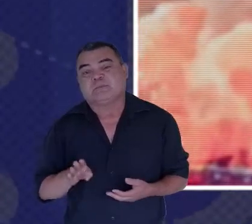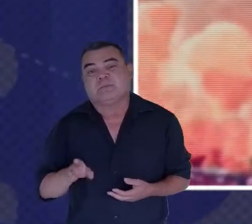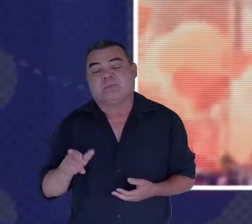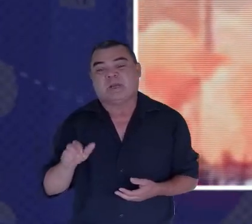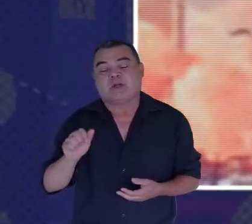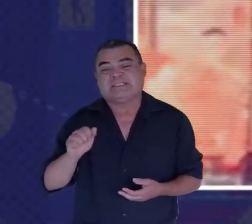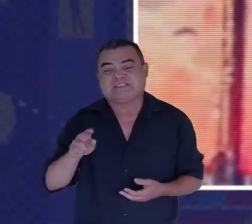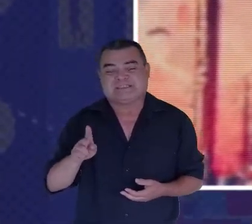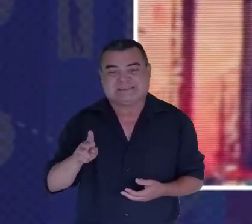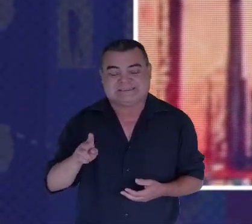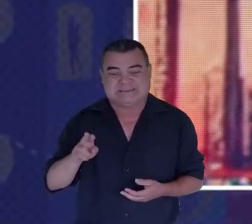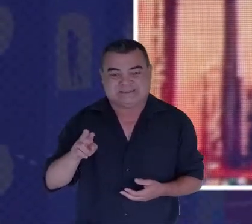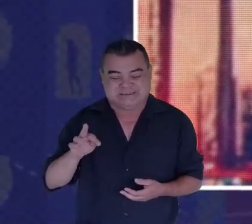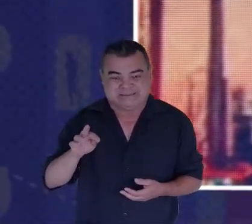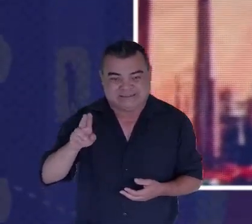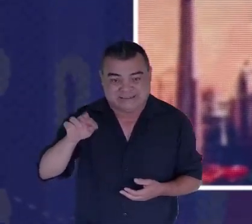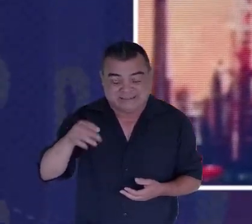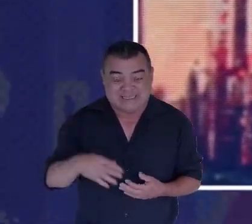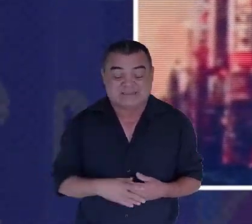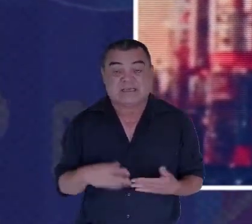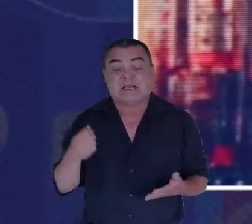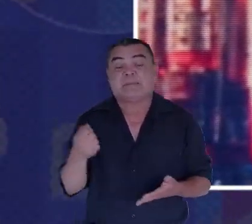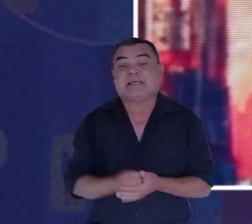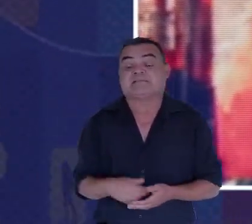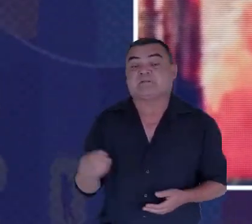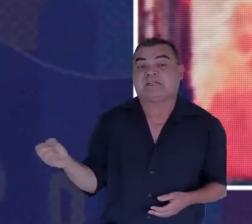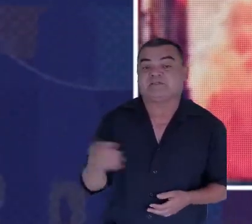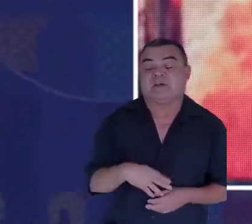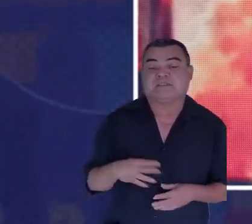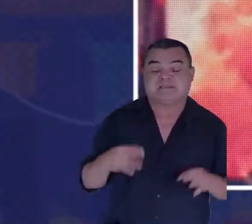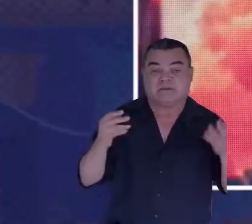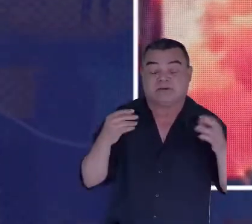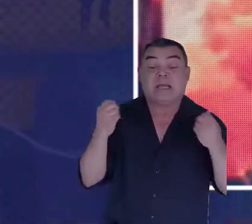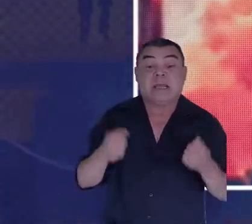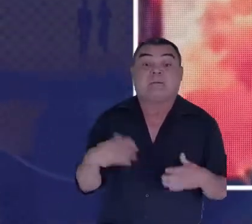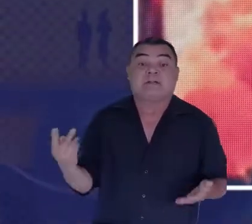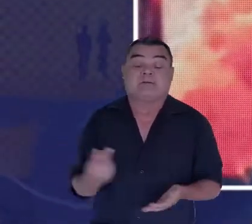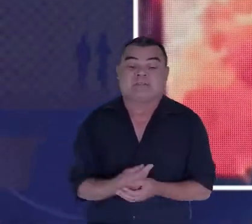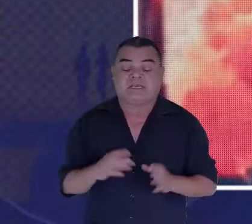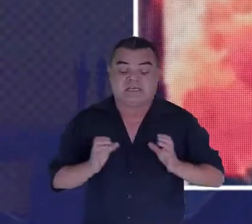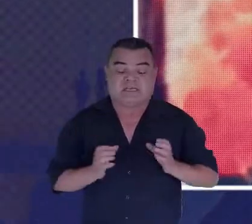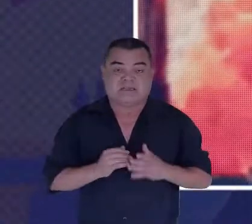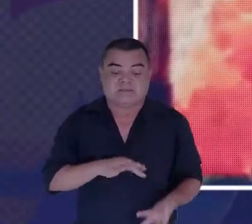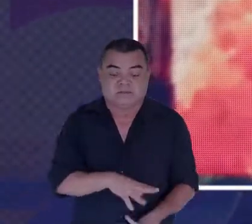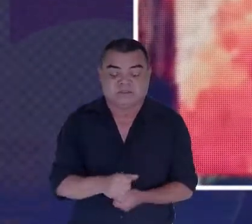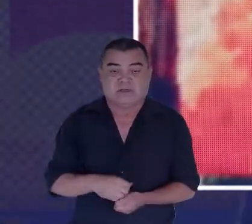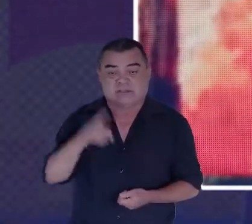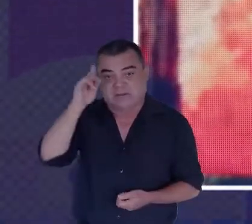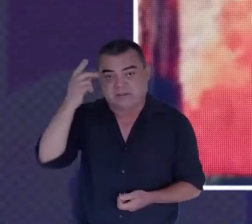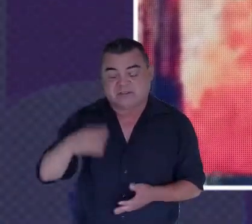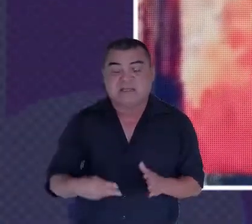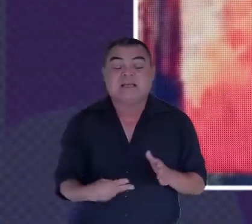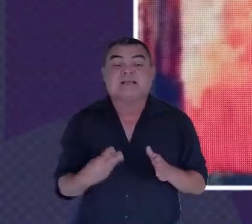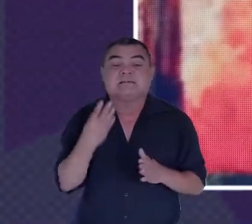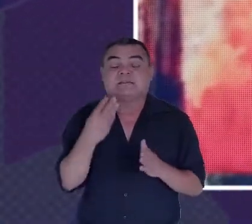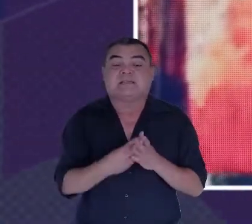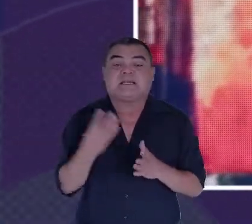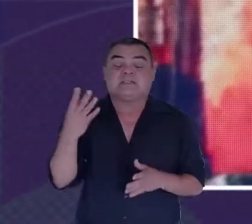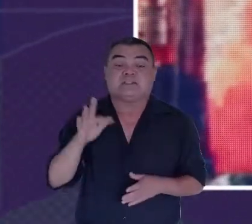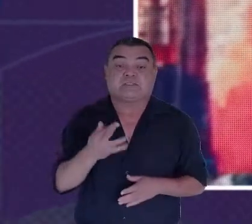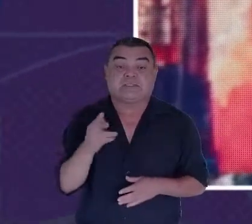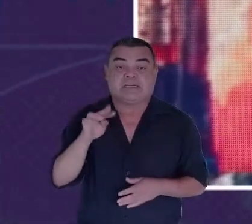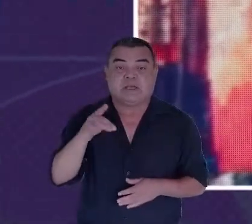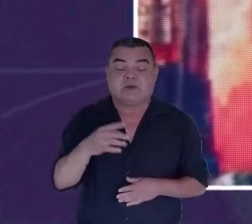teams and artificial as aplicações E as novas tecnologias podem gerar a riqueza mundial da ordem de 3 trilhões de dólares